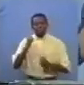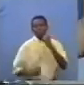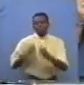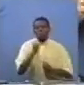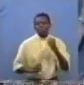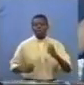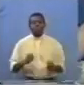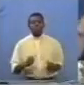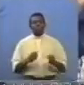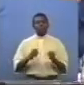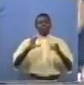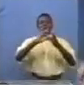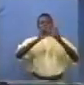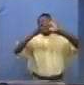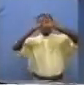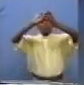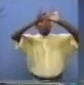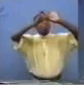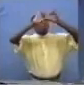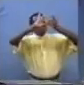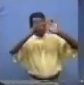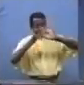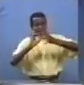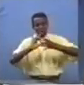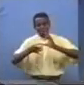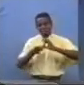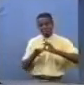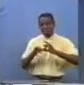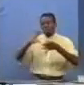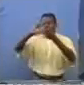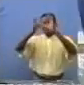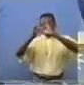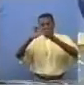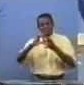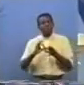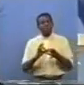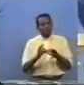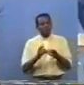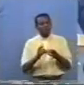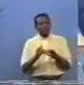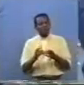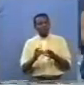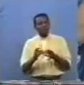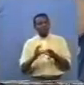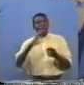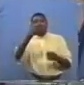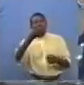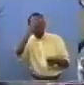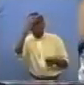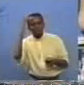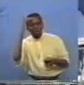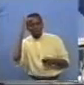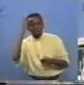Ah, quando a pessoa descobre eu sou fraco, é a maior alegria de Deus. Por isso Jesus